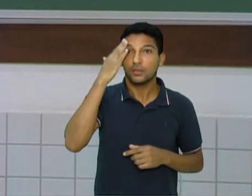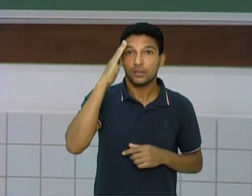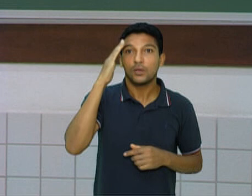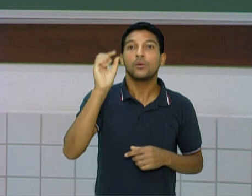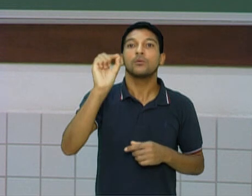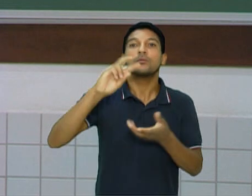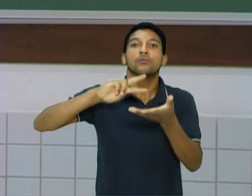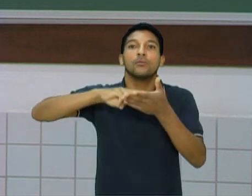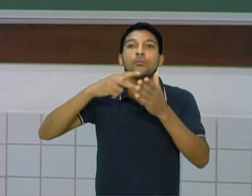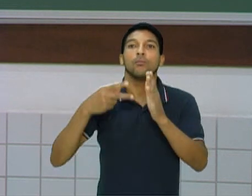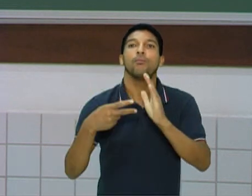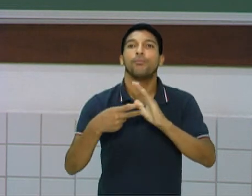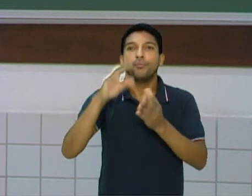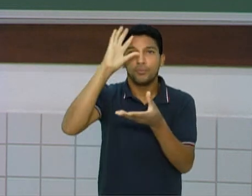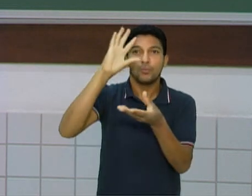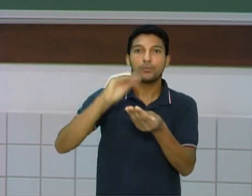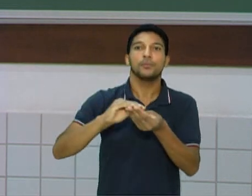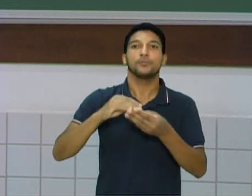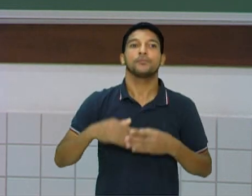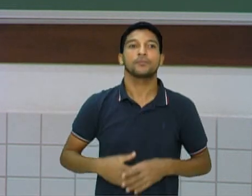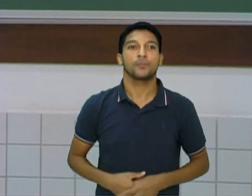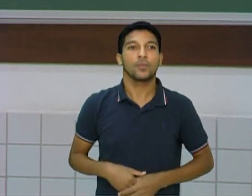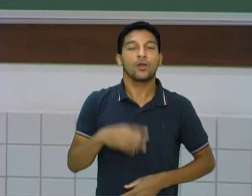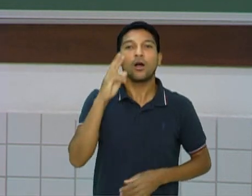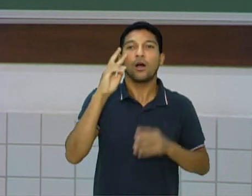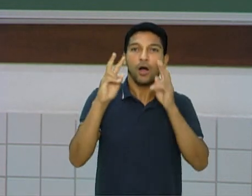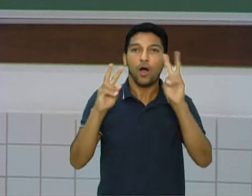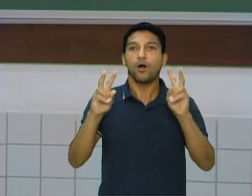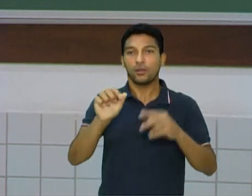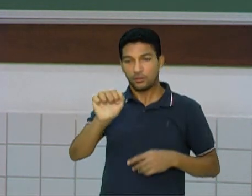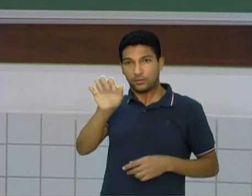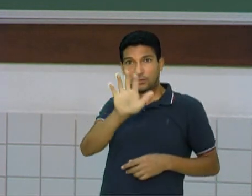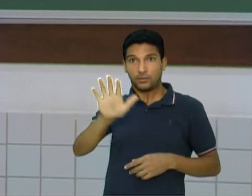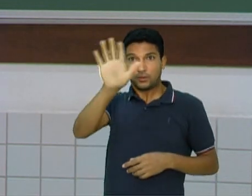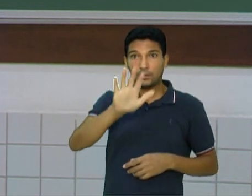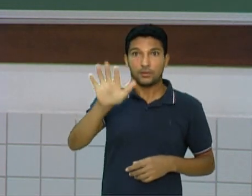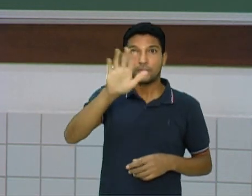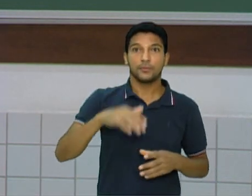lá, revisão, projeção ortogonal. Dá uma olhadinha aqui